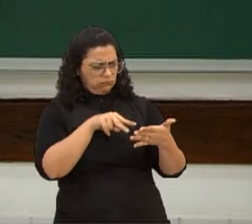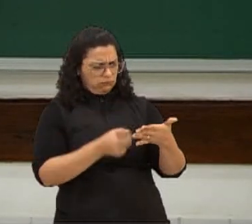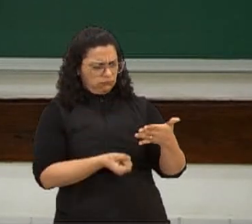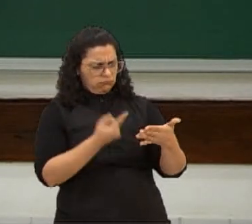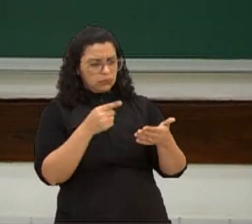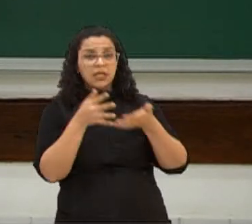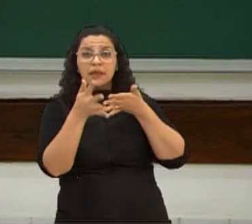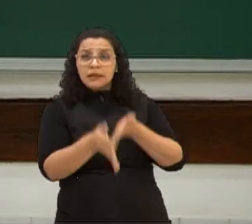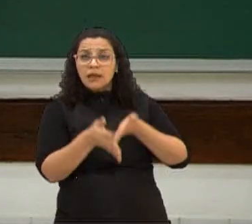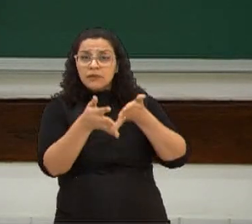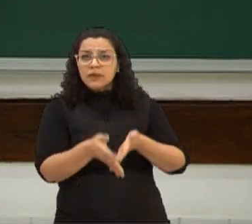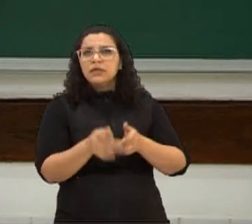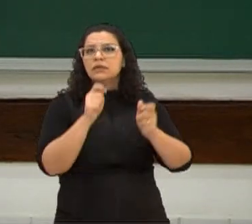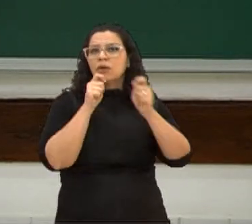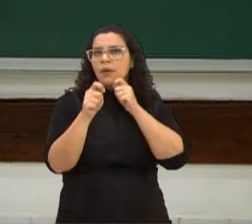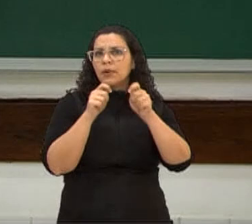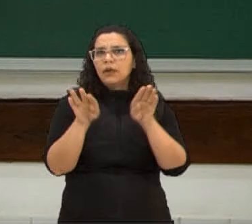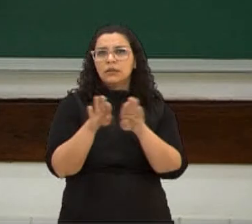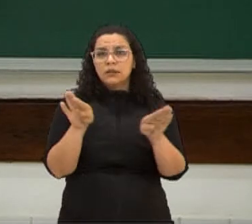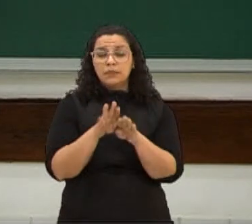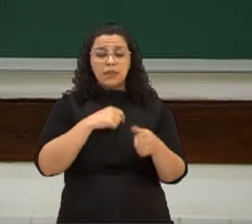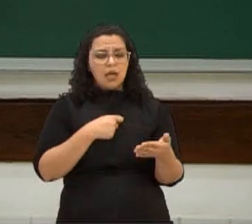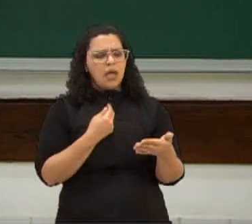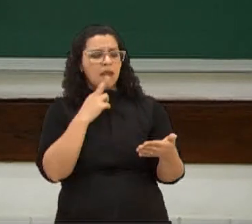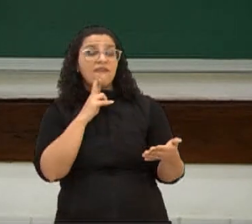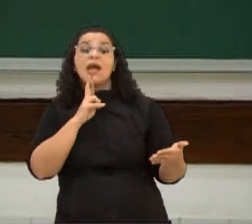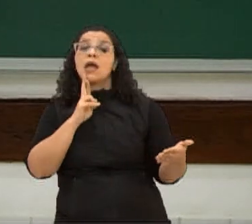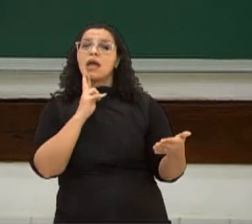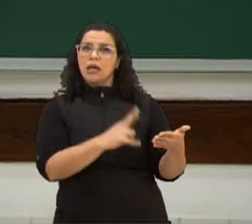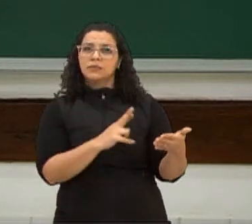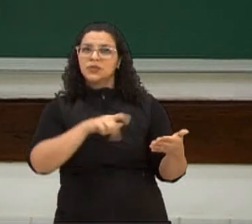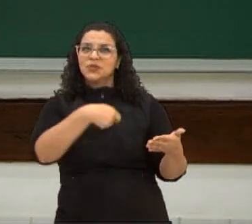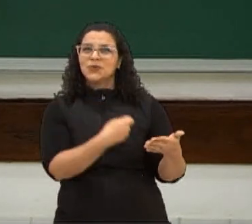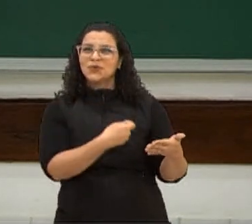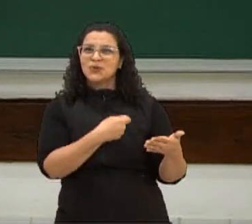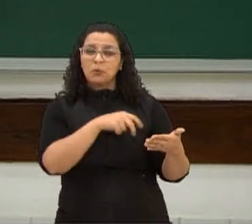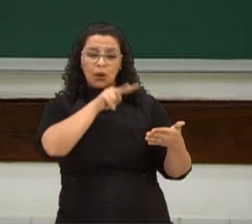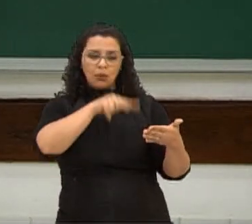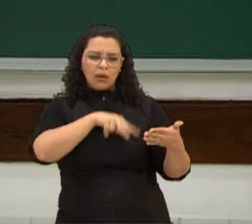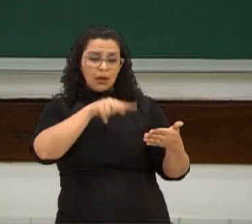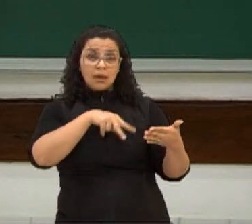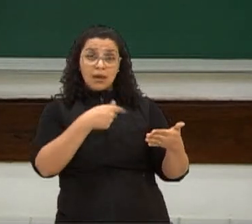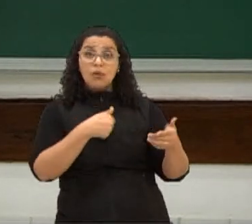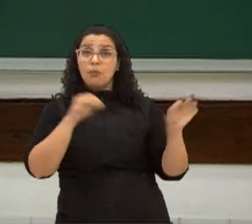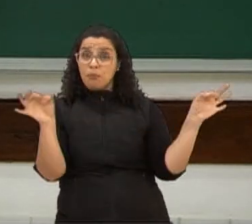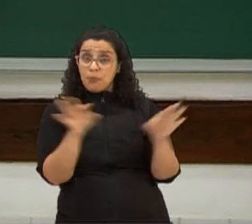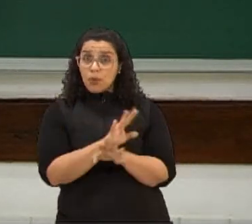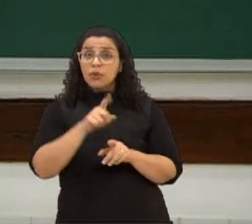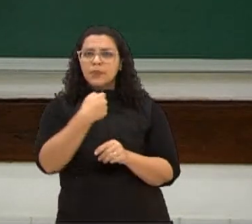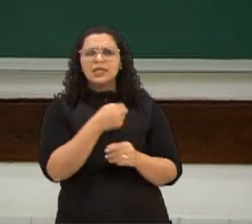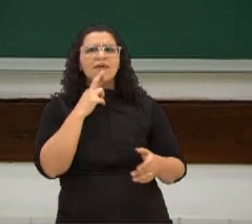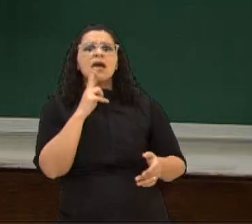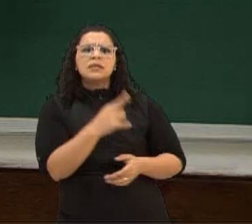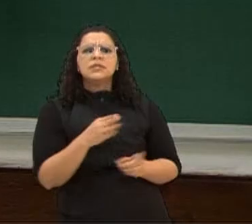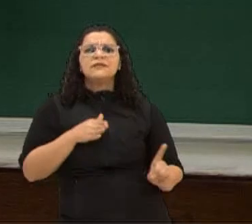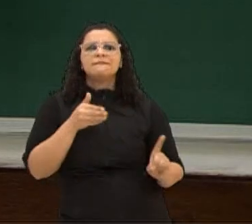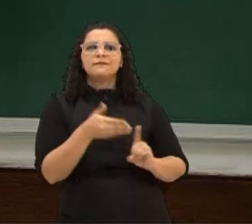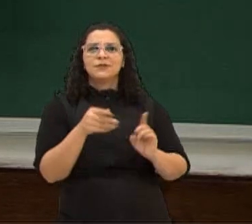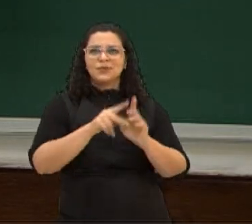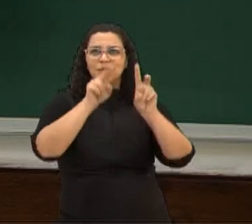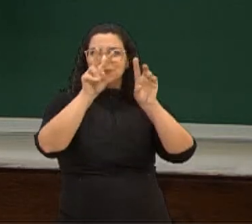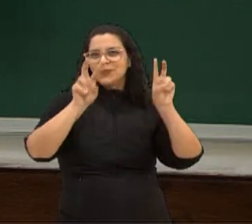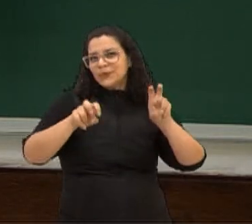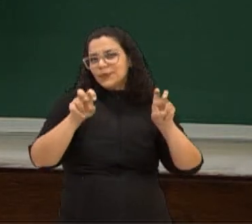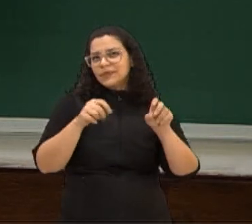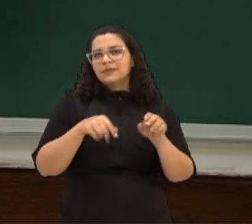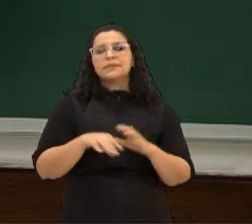mesmo uma entrevista e ele vai responder àquela publicação, certo? Ele se direciona ali para